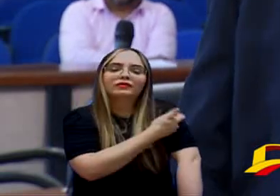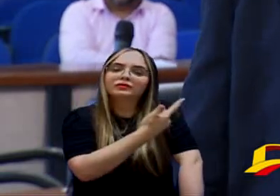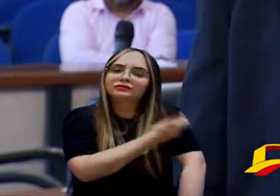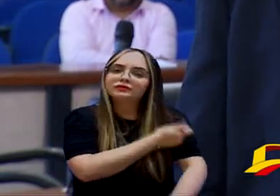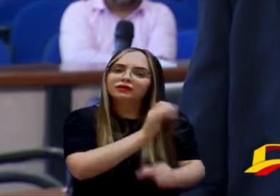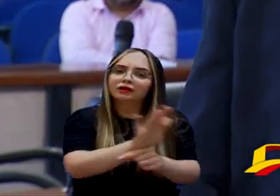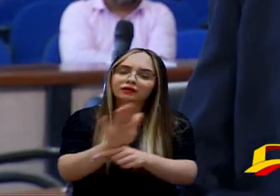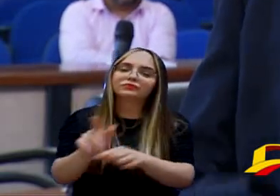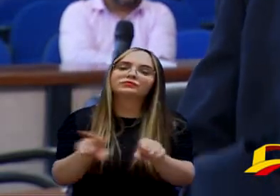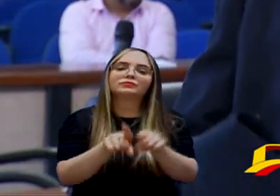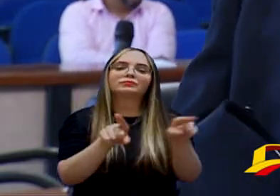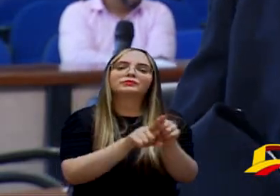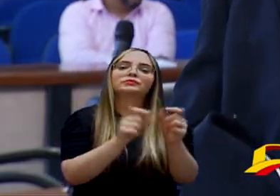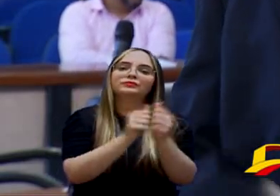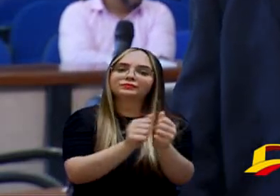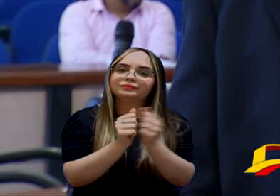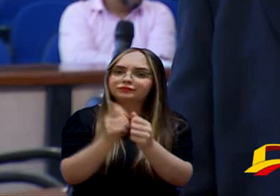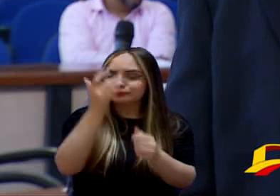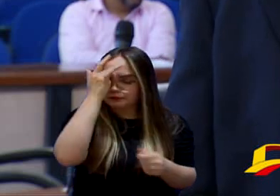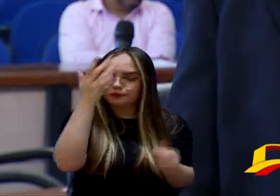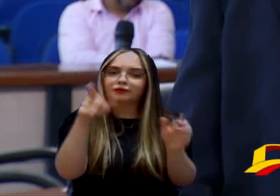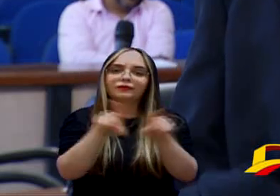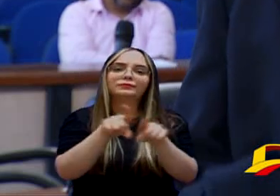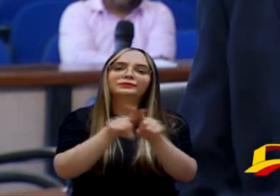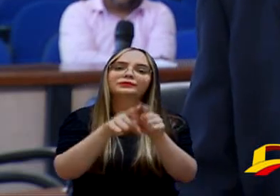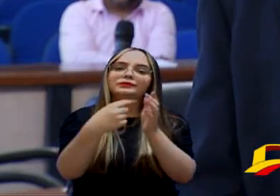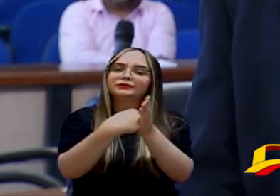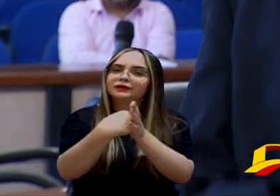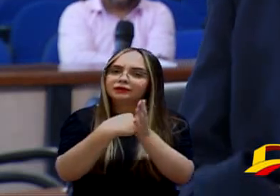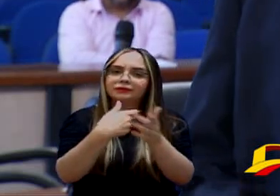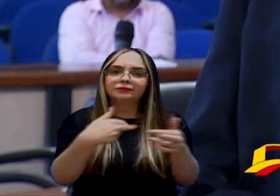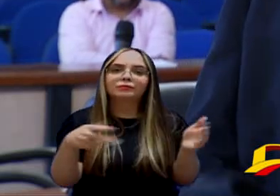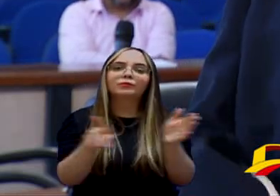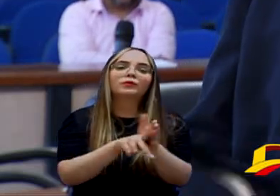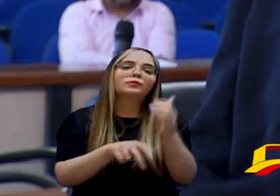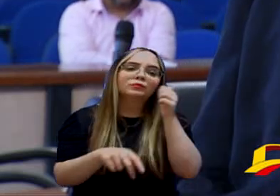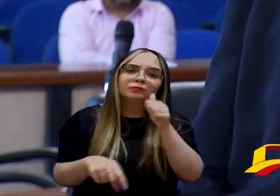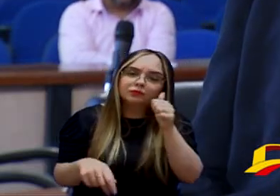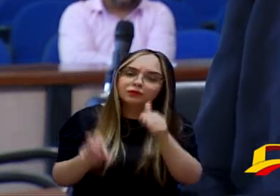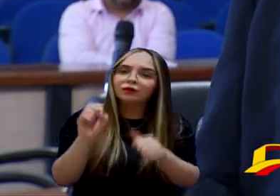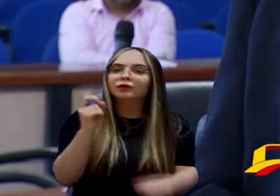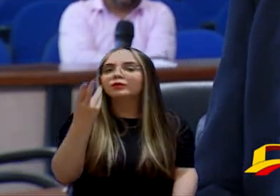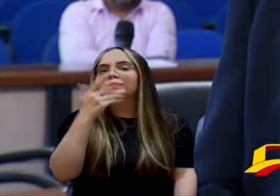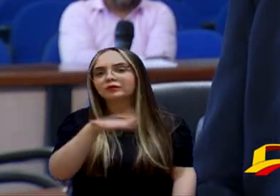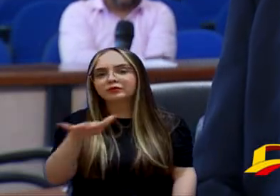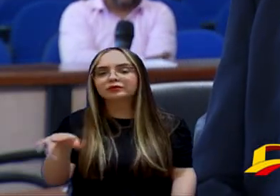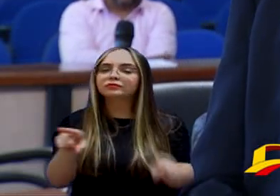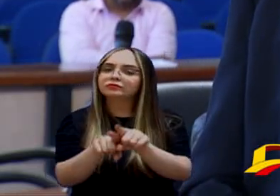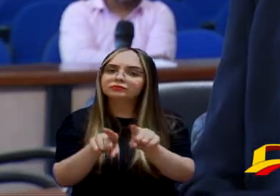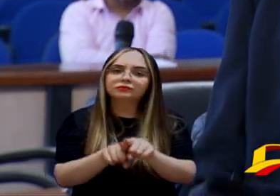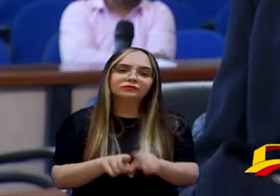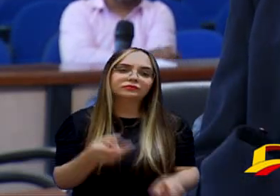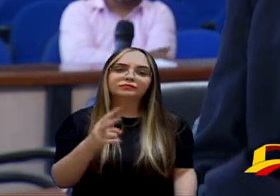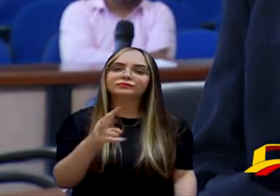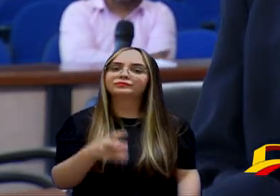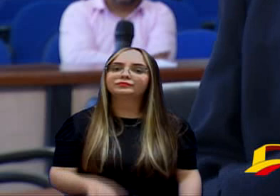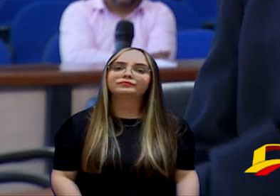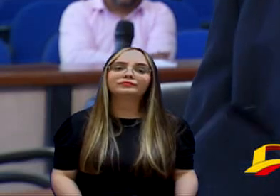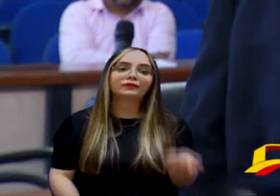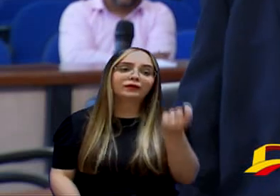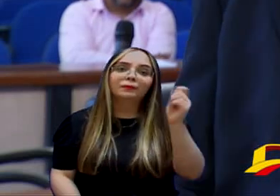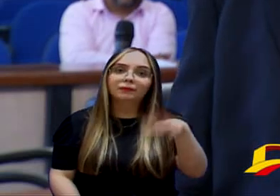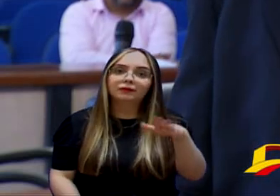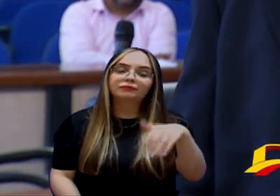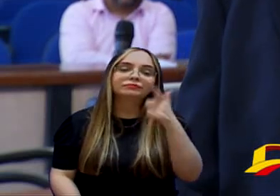o acompanhamento os exames tanto da mulher como da criança Dona mais